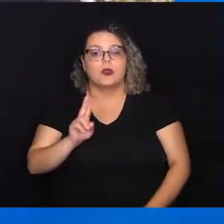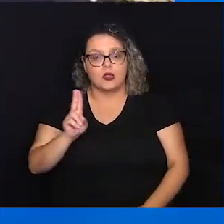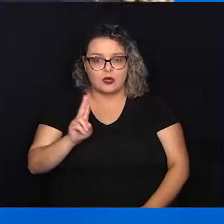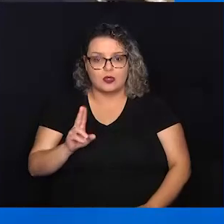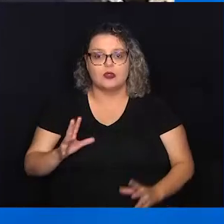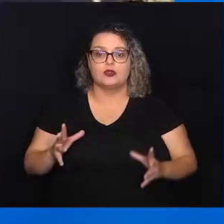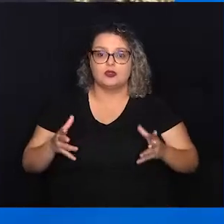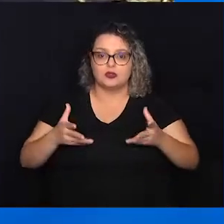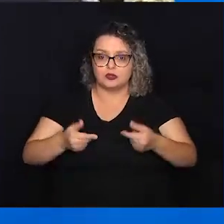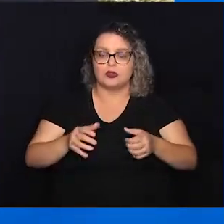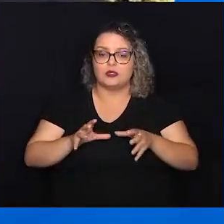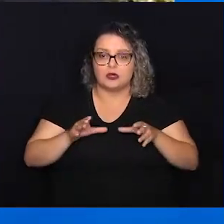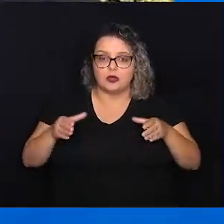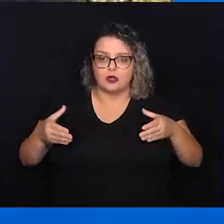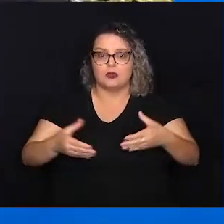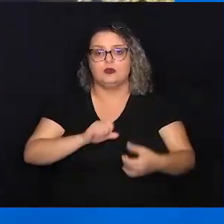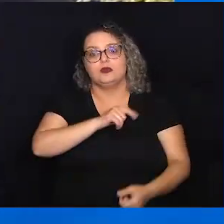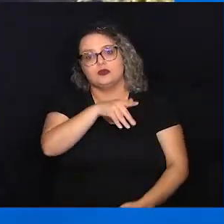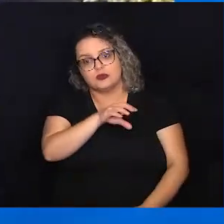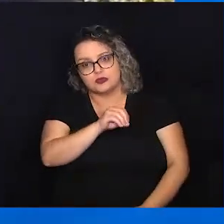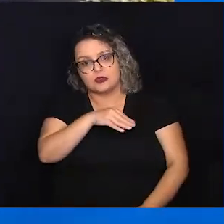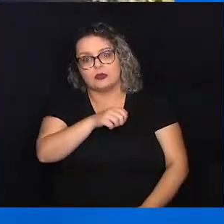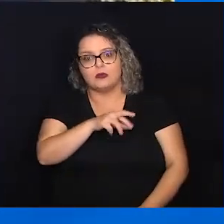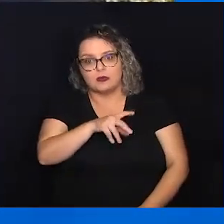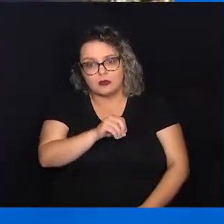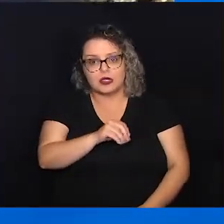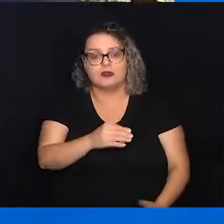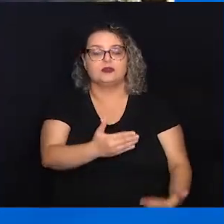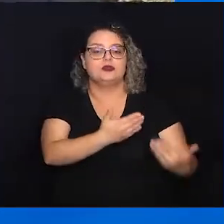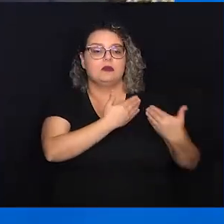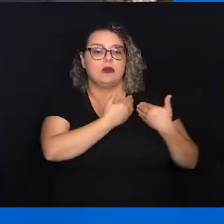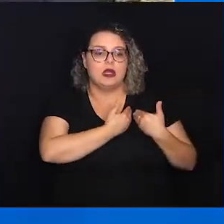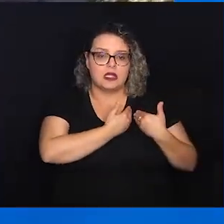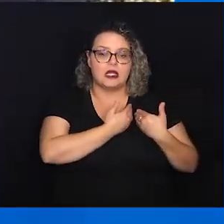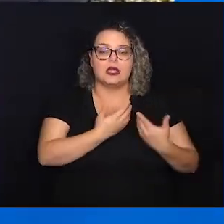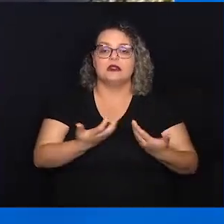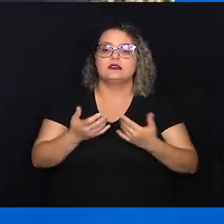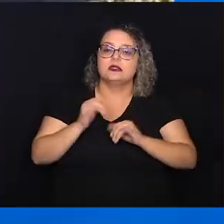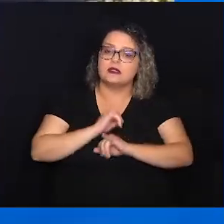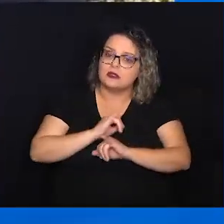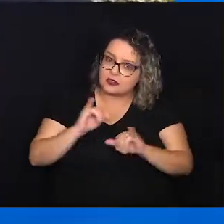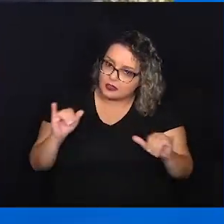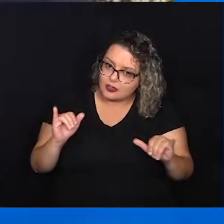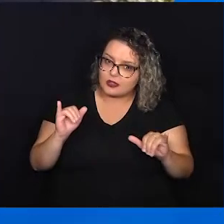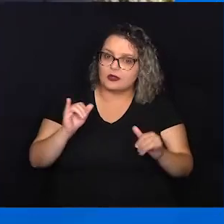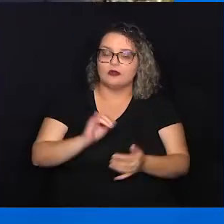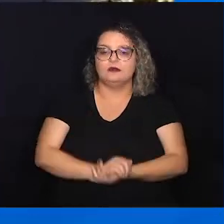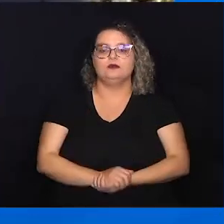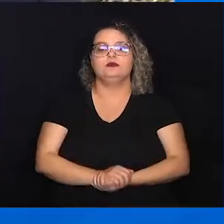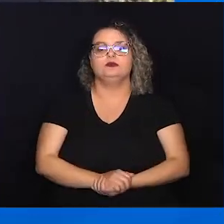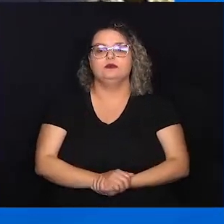em nome de toda a comunidade aqui da região de São Marcos, né, dos Amarais, quero manifestar então,